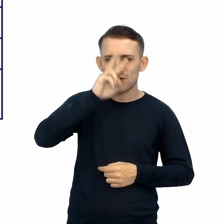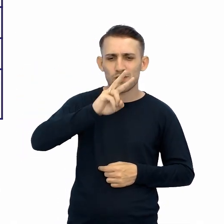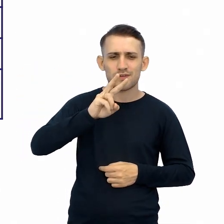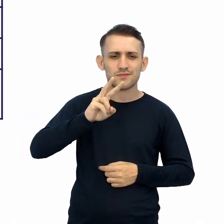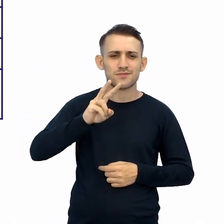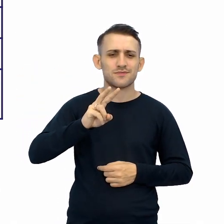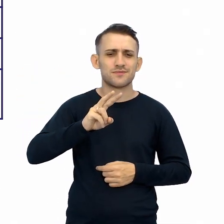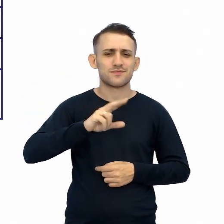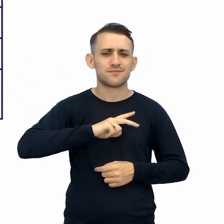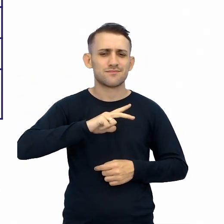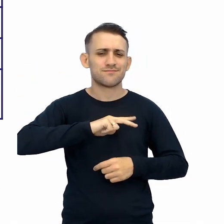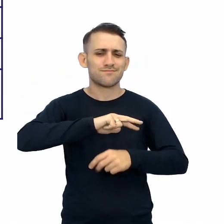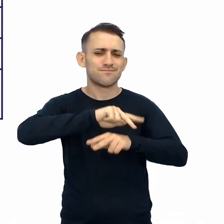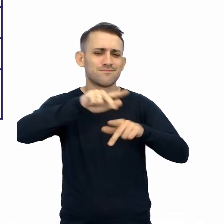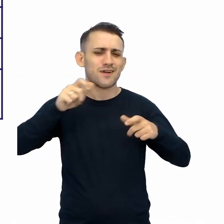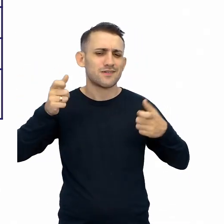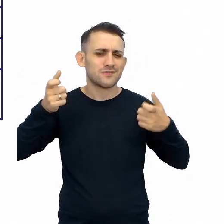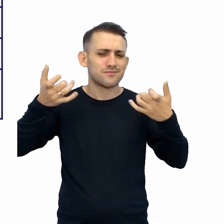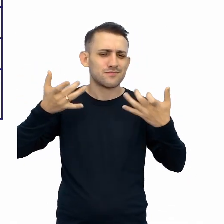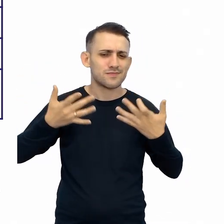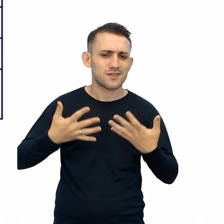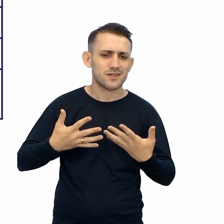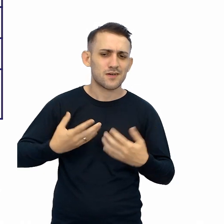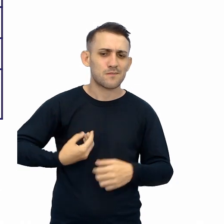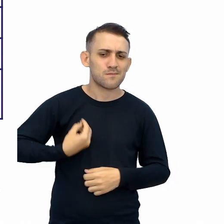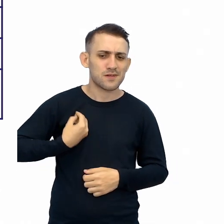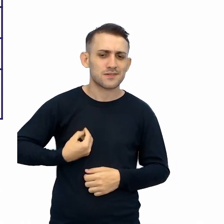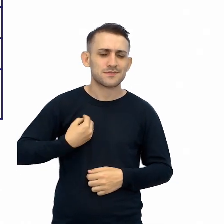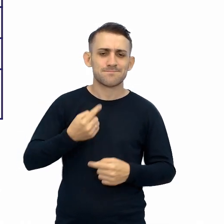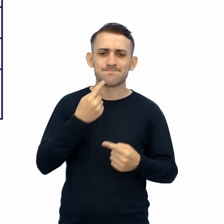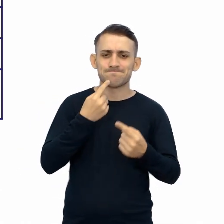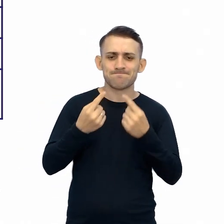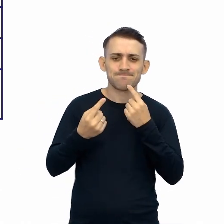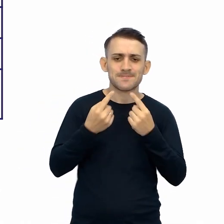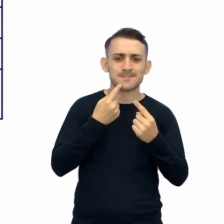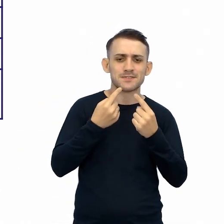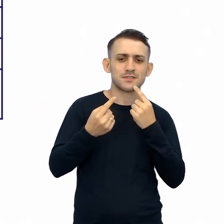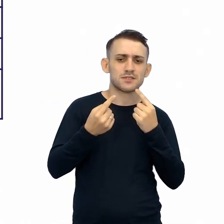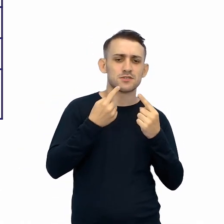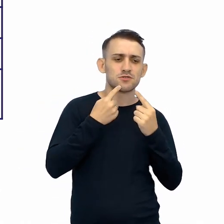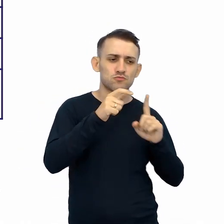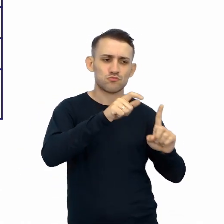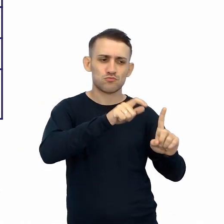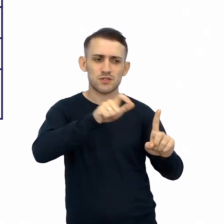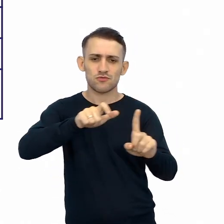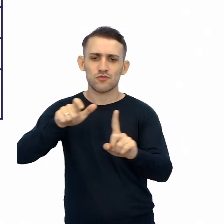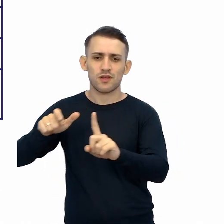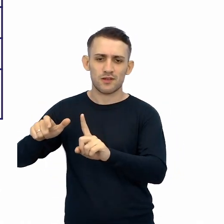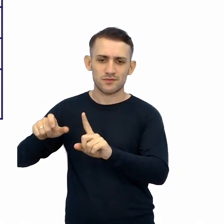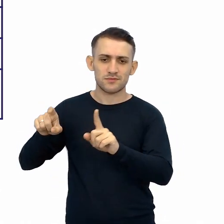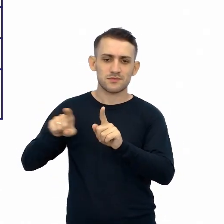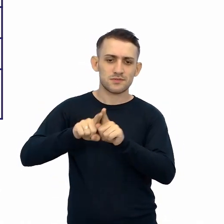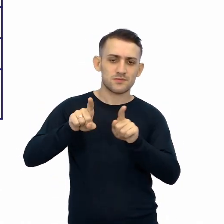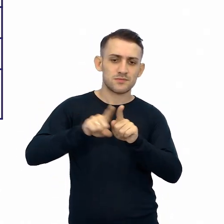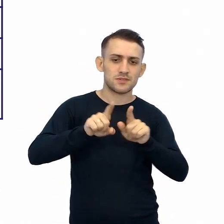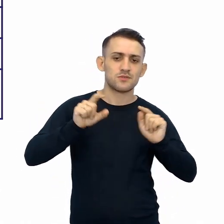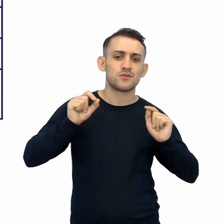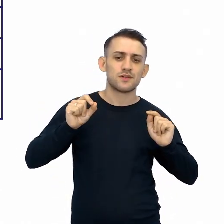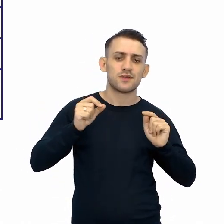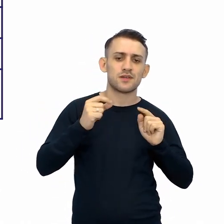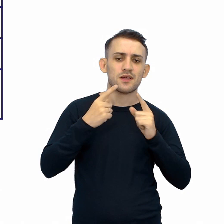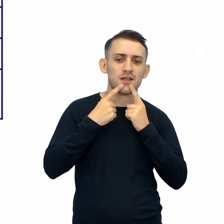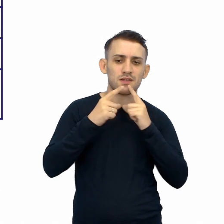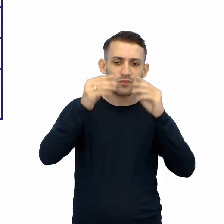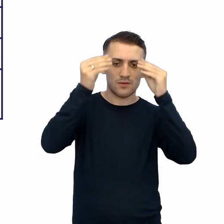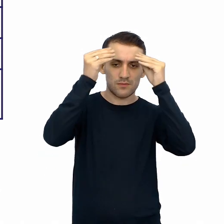conflito, desfecho, presença de diálogos entre os personagens e também a